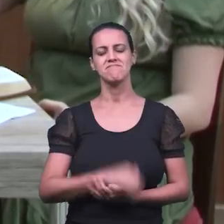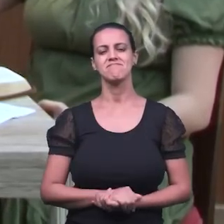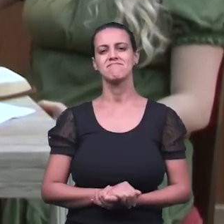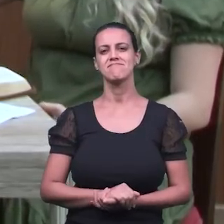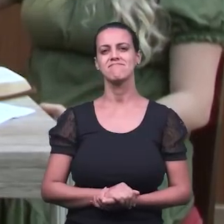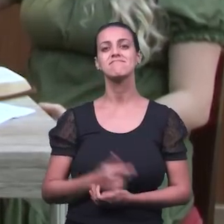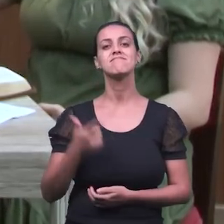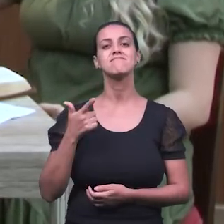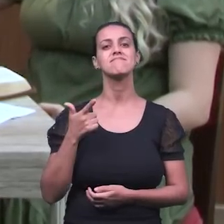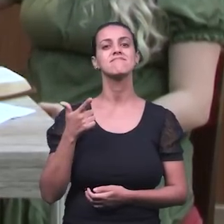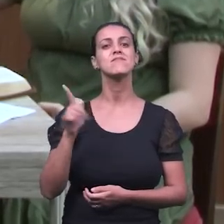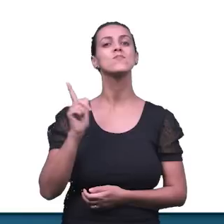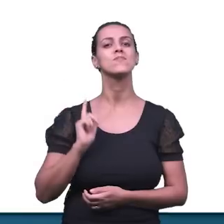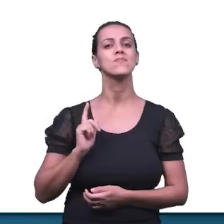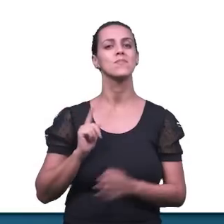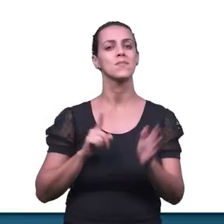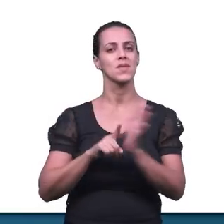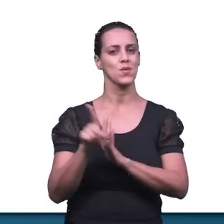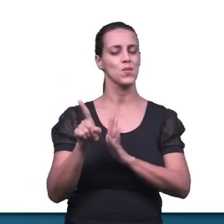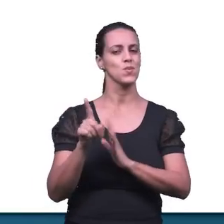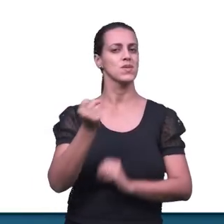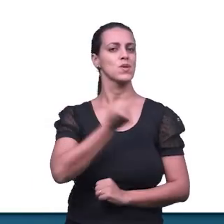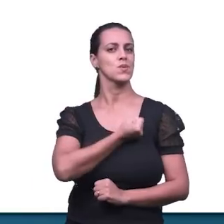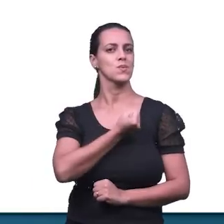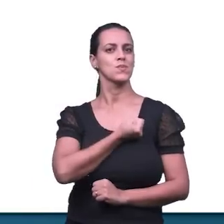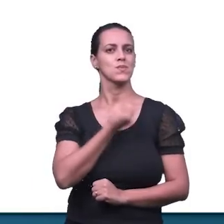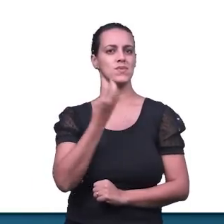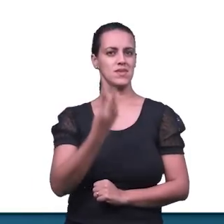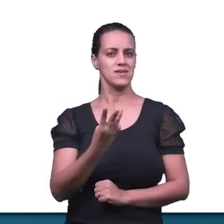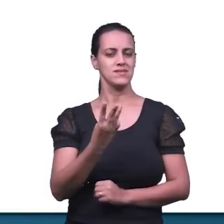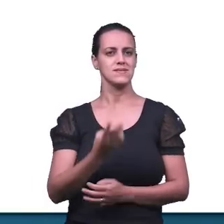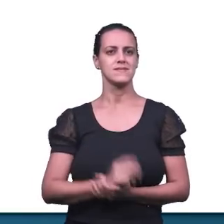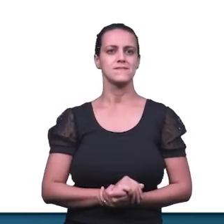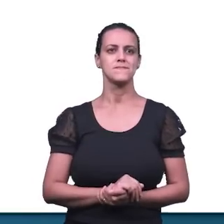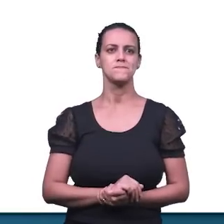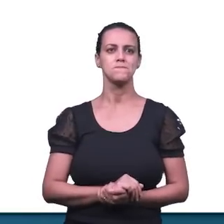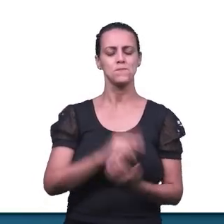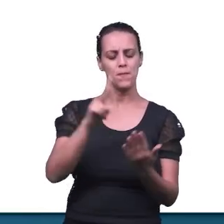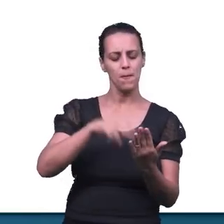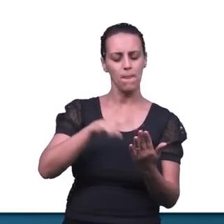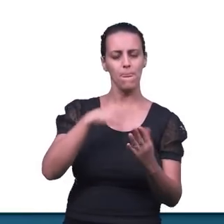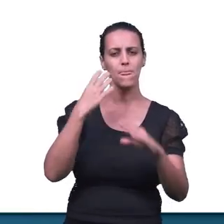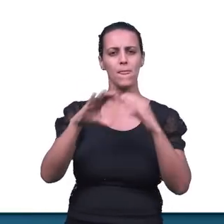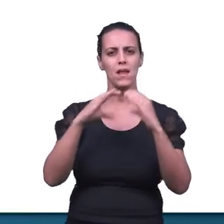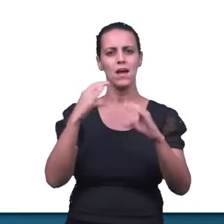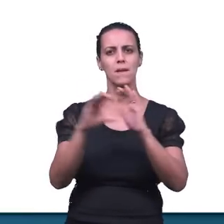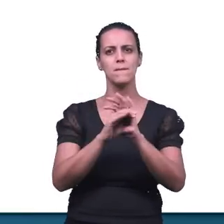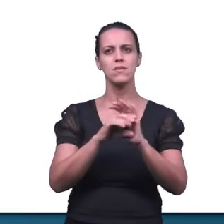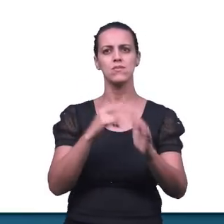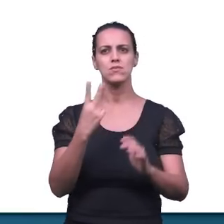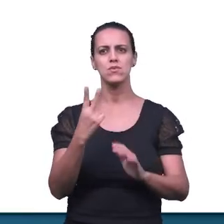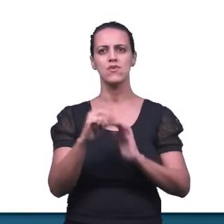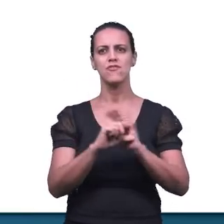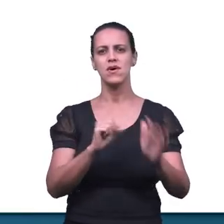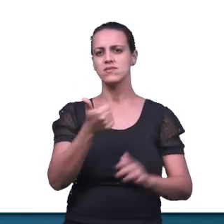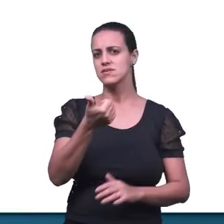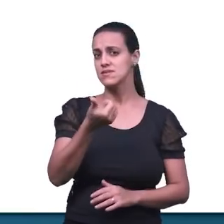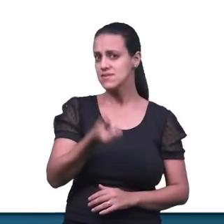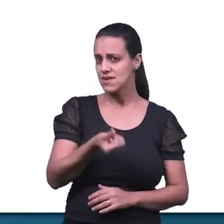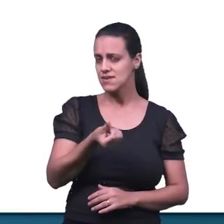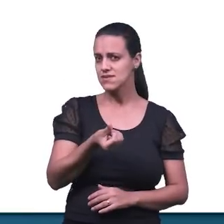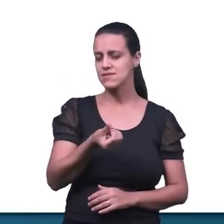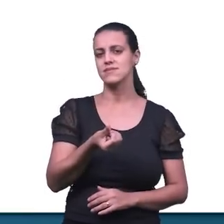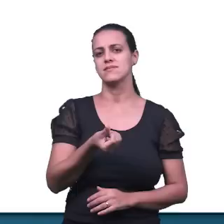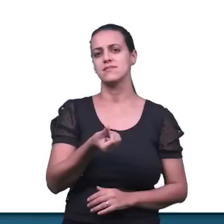Vamos à nossa próxima pergunta. Pergunta de número 3, que diz assim, lendo Cantares, capítulo 2, verso